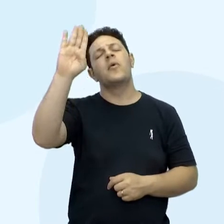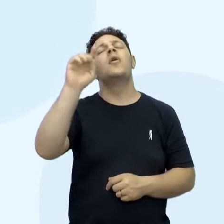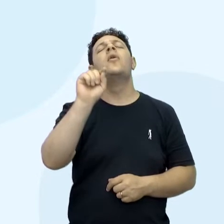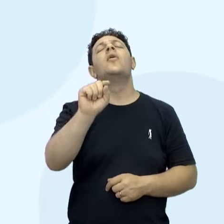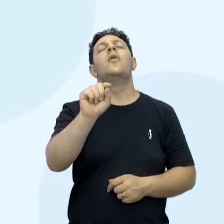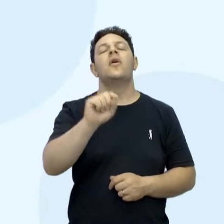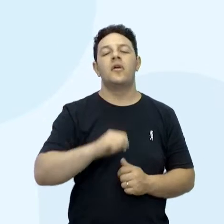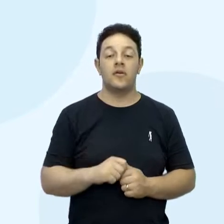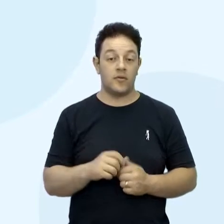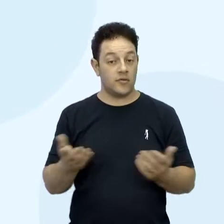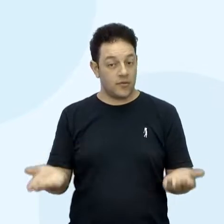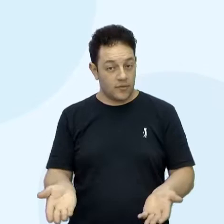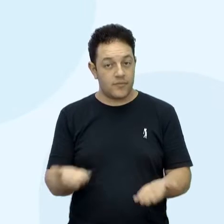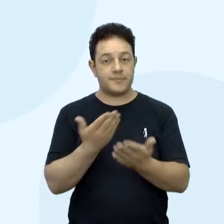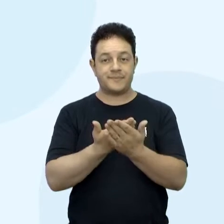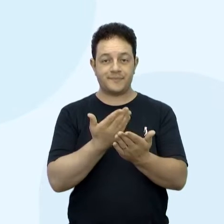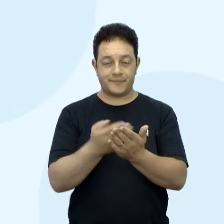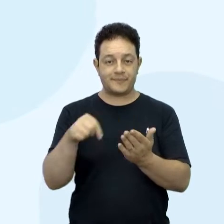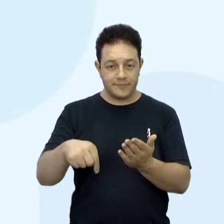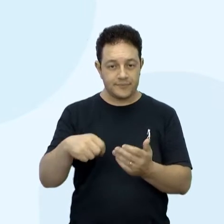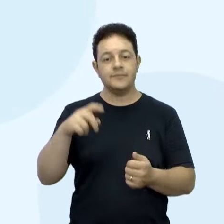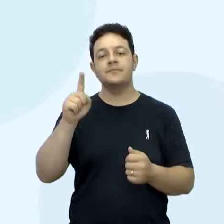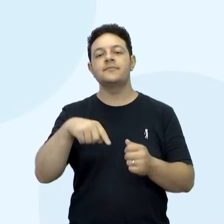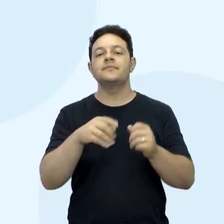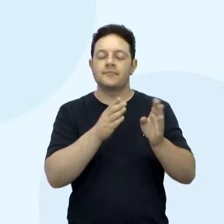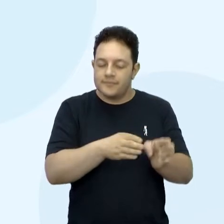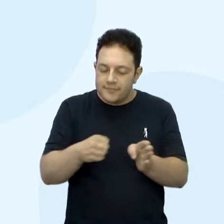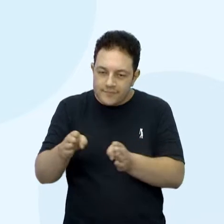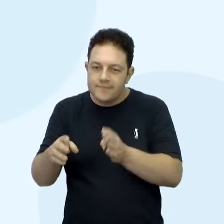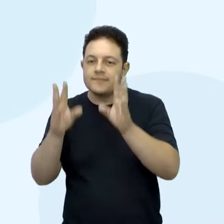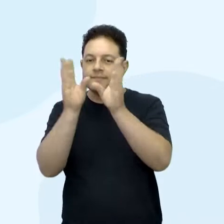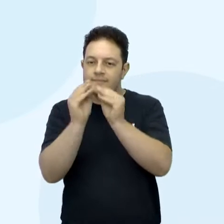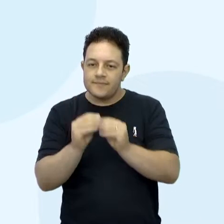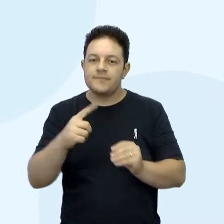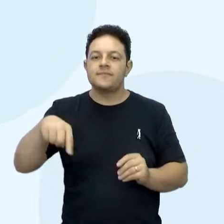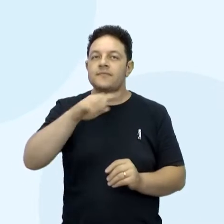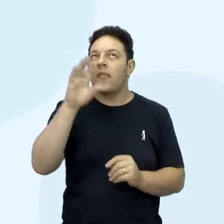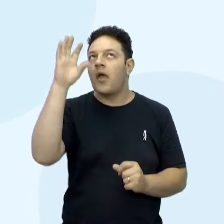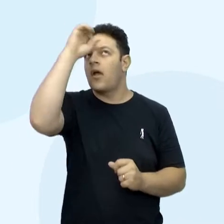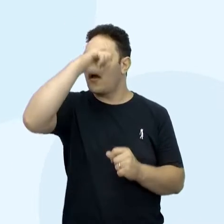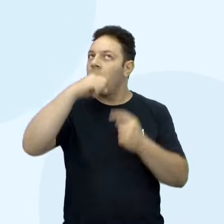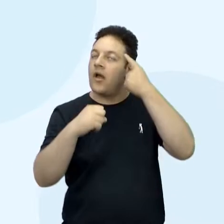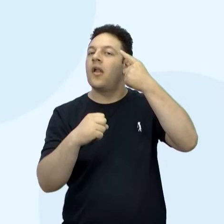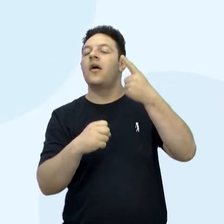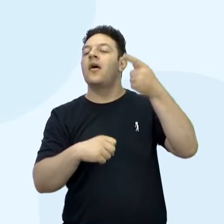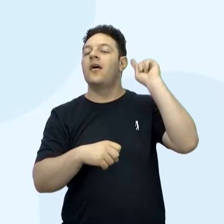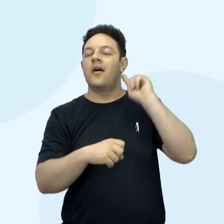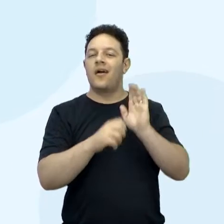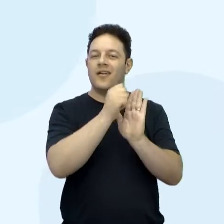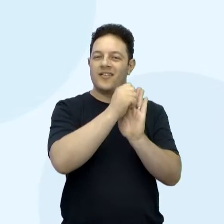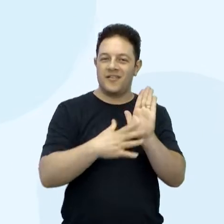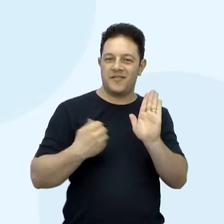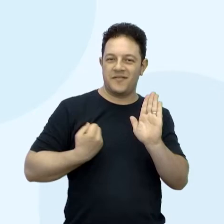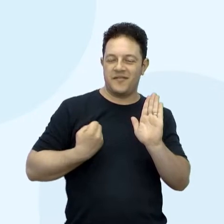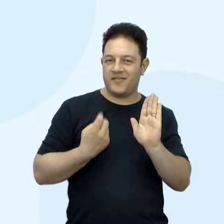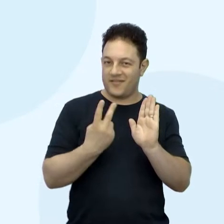hoje? Na aula de hoje, vamos sistematizar os conteúdos aprendidos na atividade